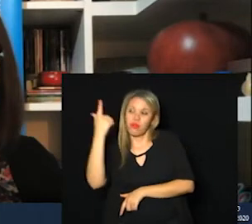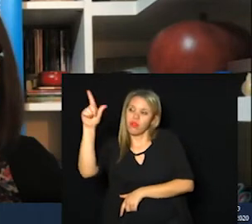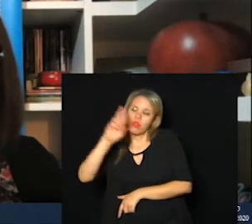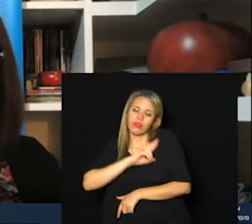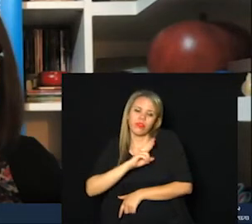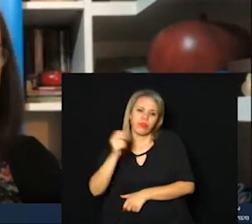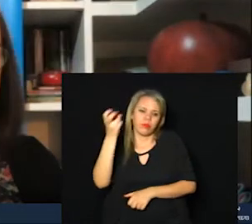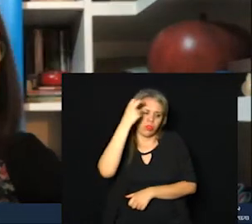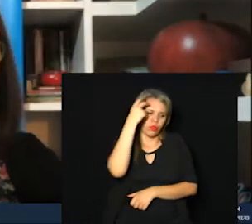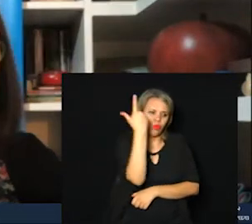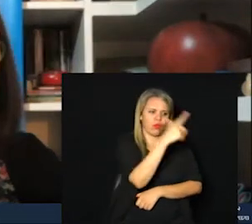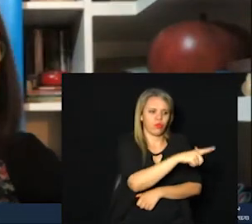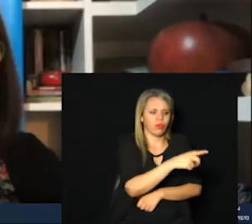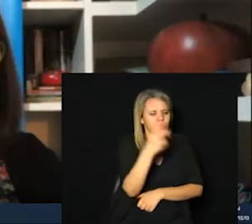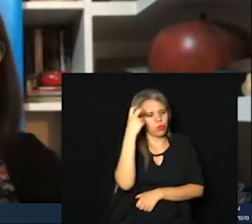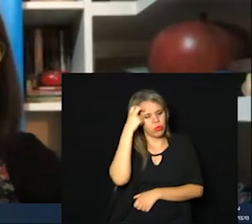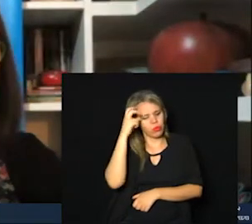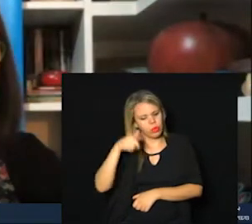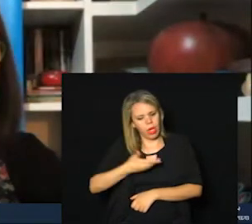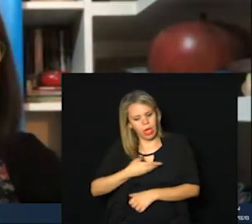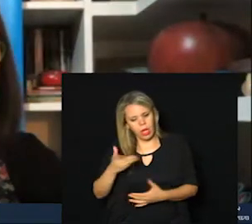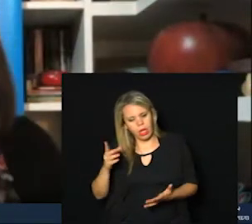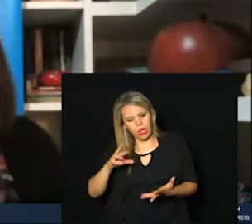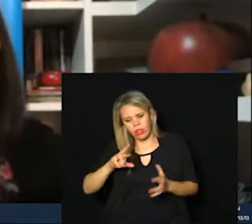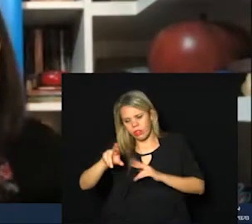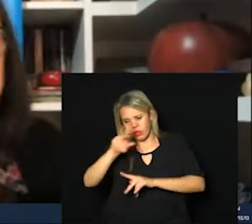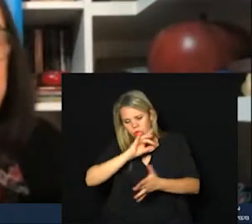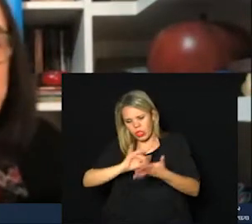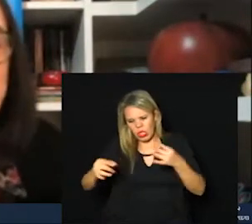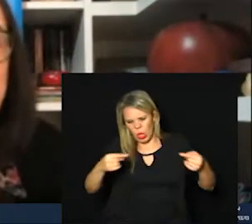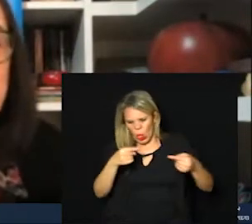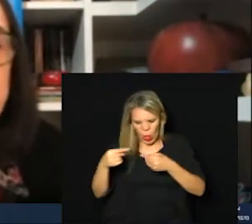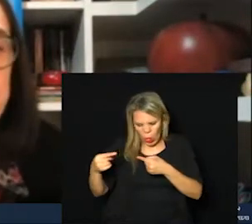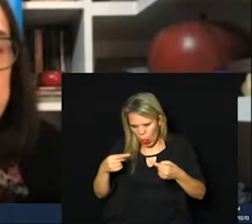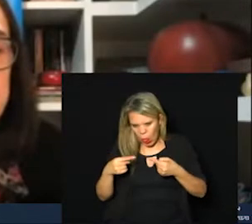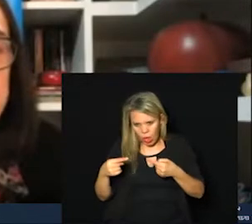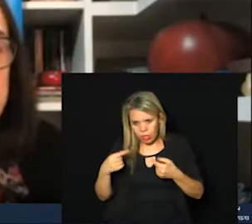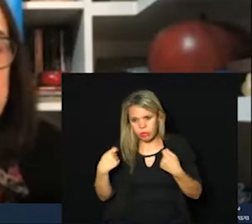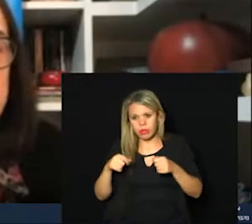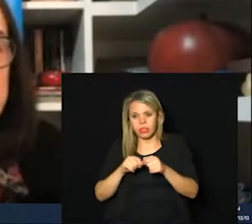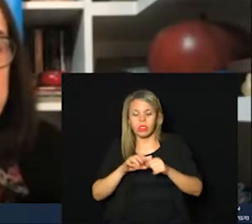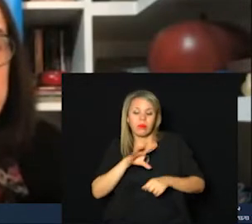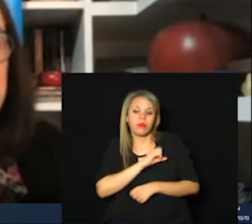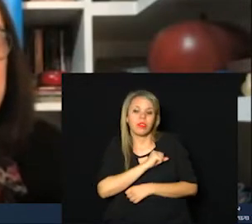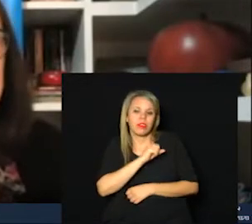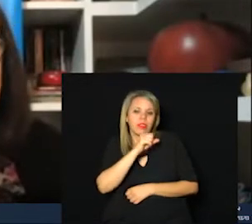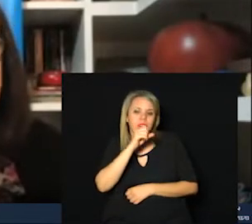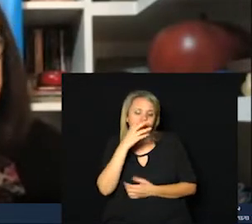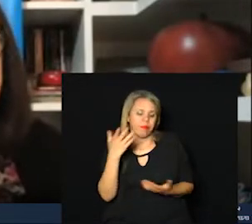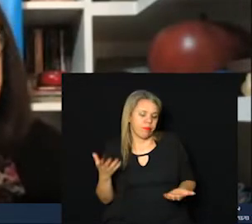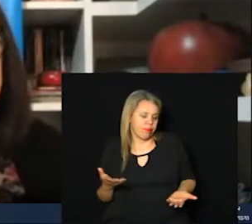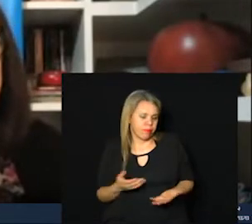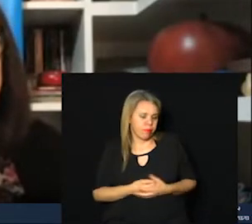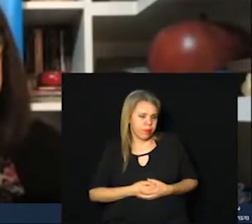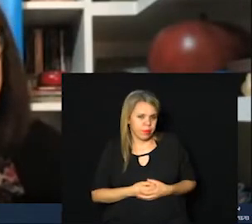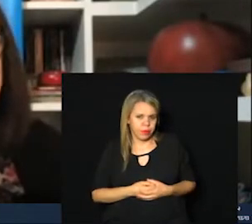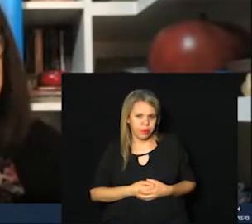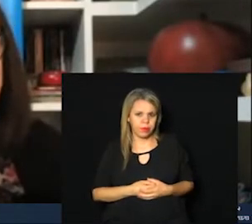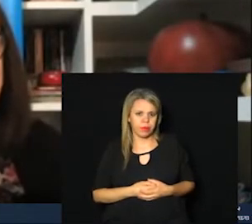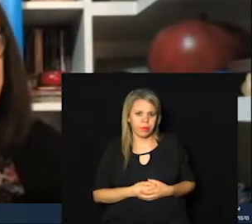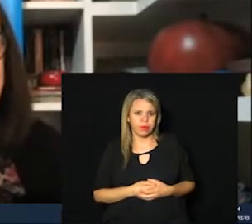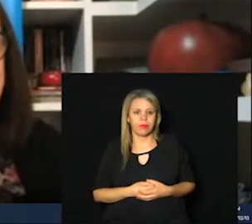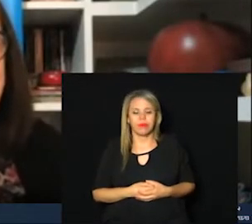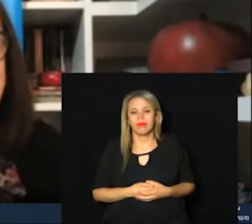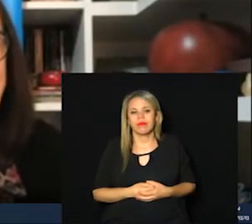minha cultura ou de outra, amigo ou adversário, ou inimigo que seja. Até aqui, Chiara. E aí nós demos mais